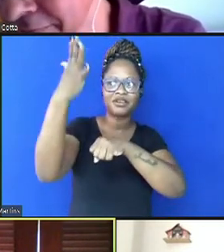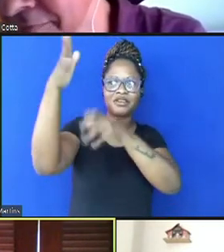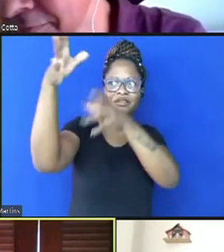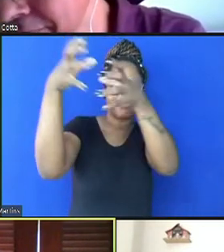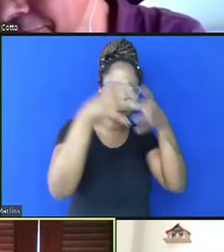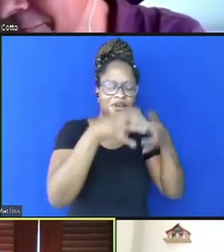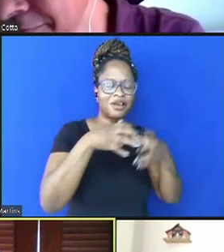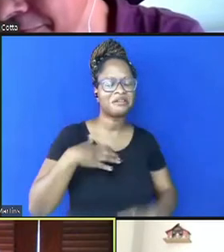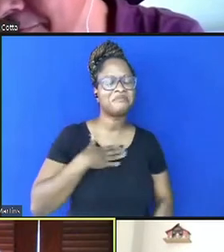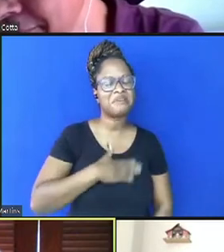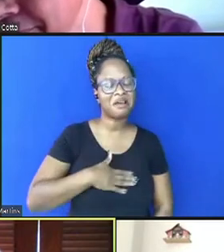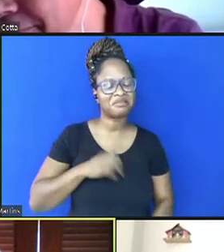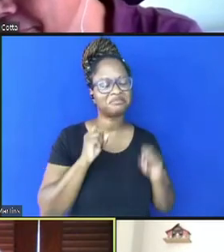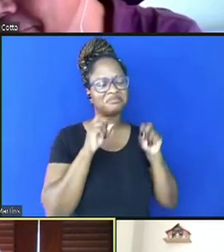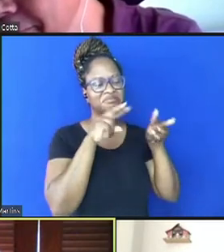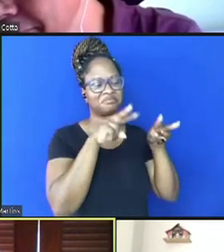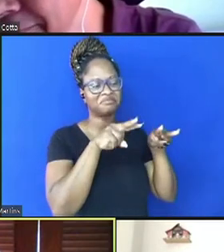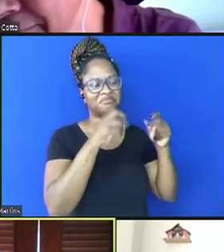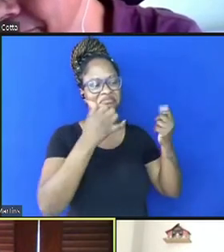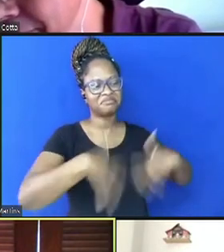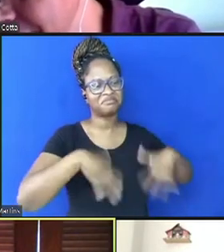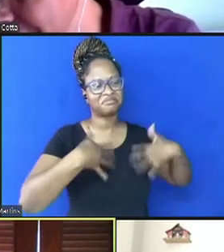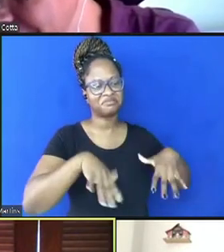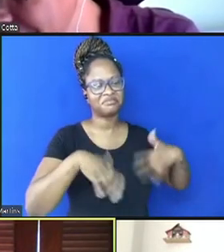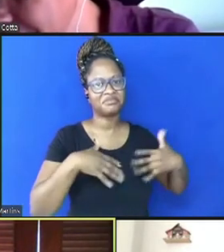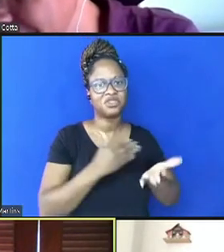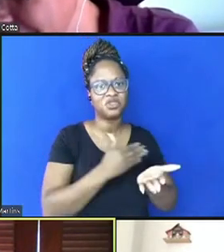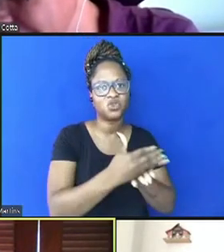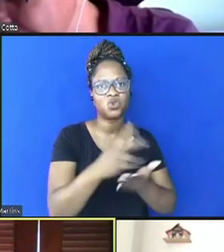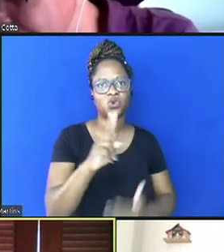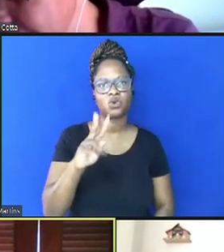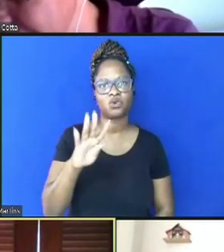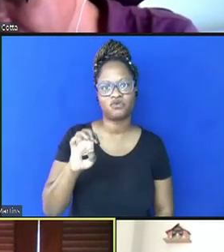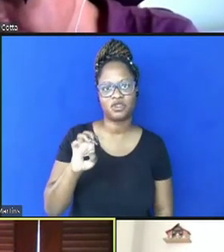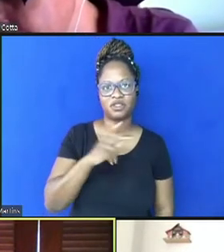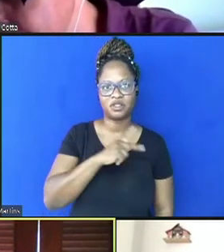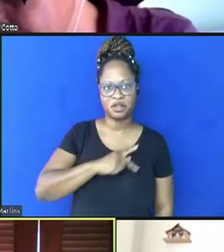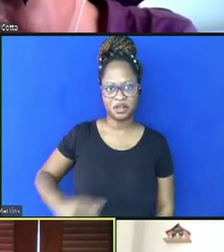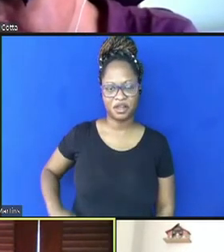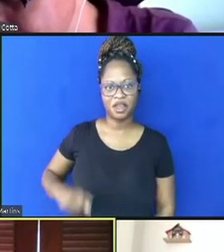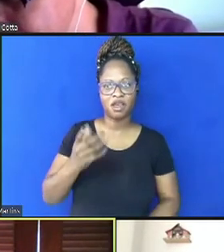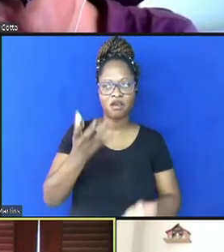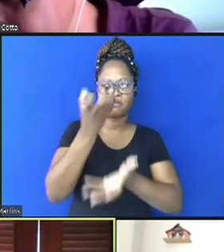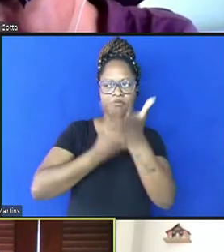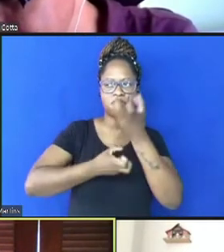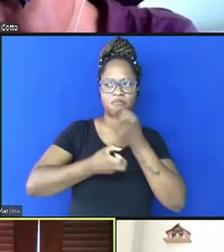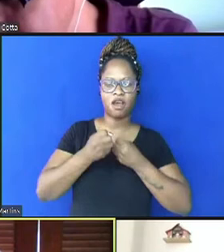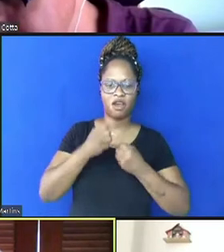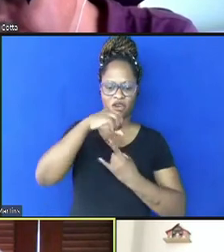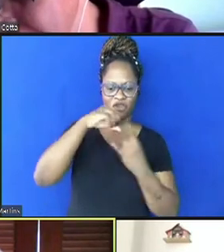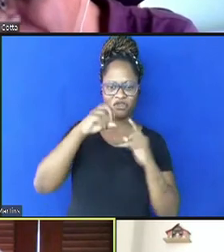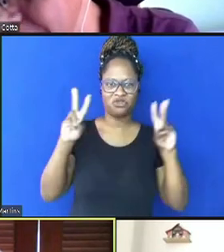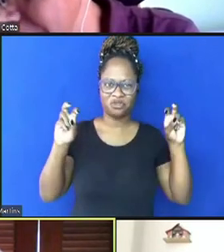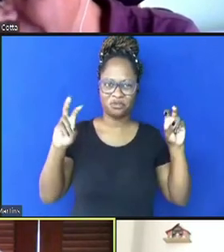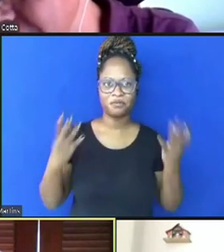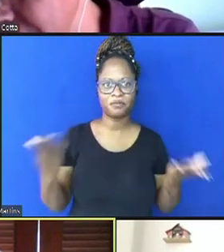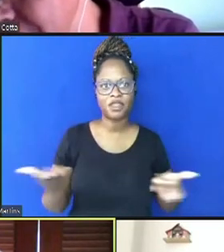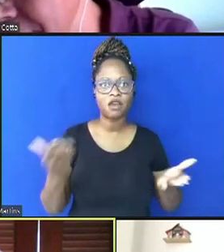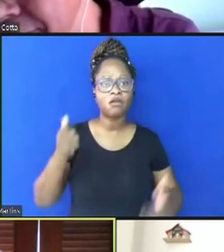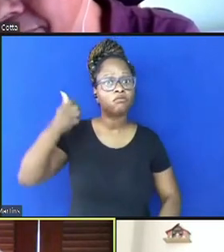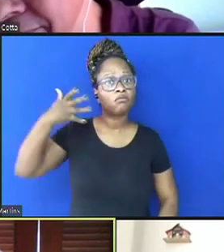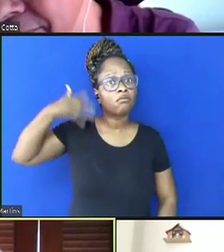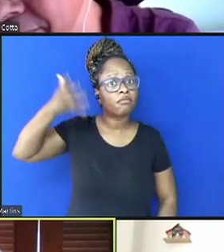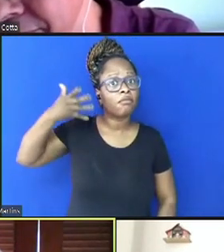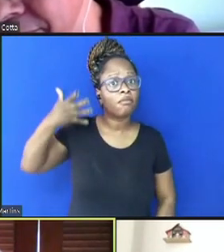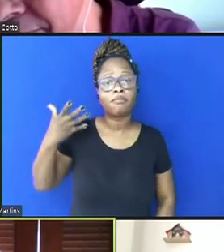de participar da iniciativa da vice-presidência, o Acolhe Fiocruz. E agora estamos nesse evento tão